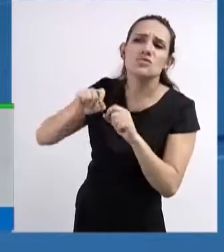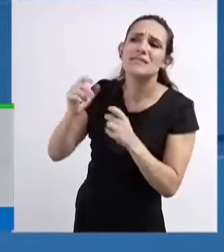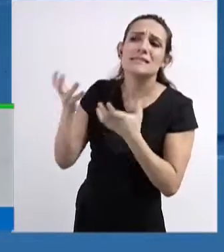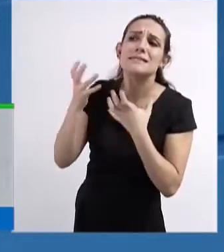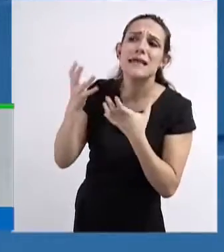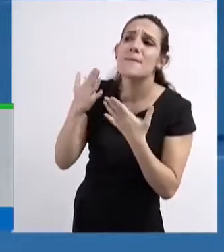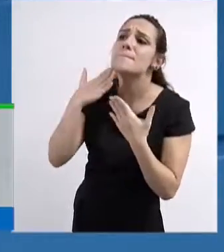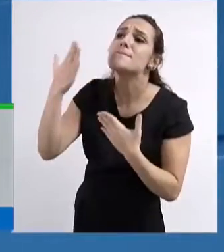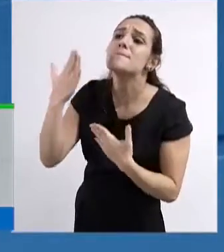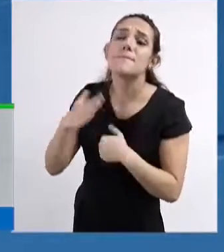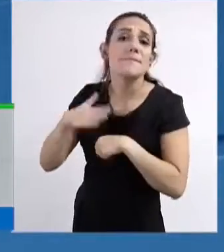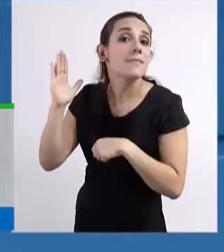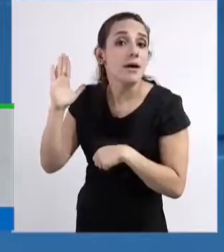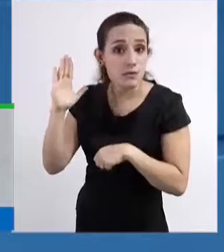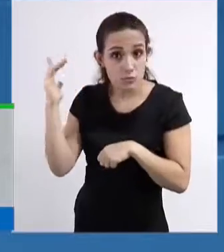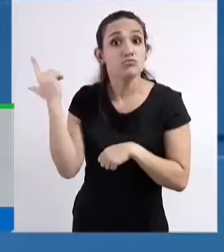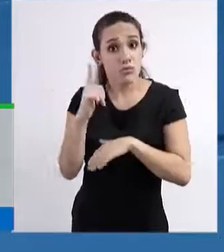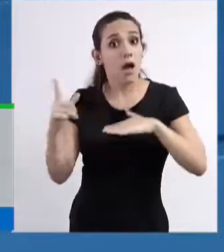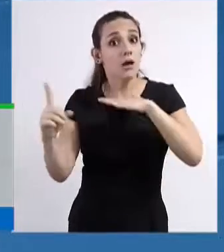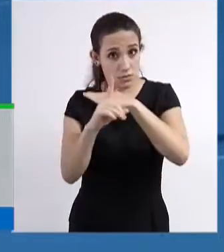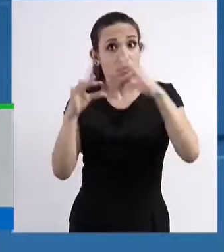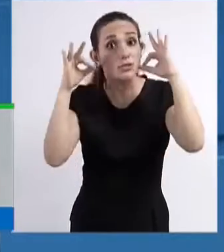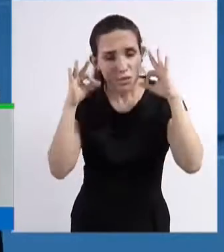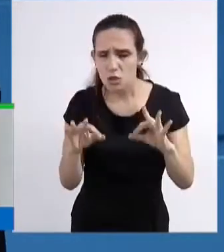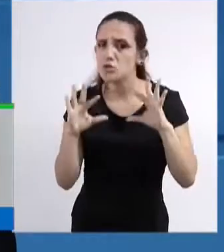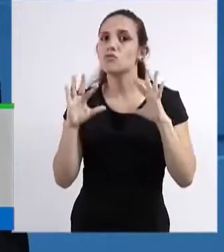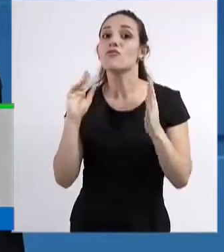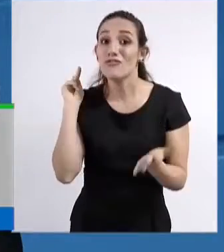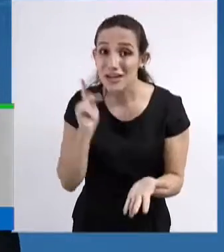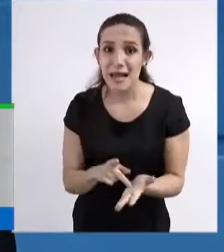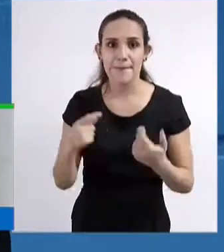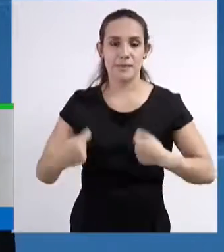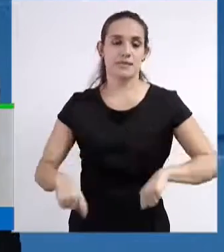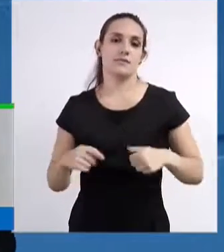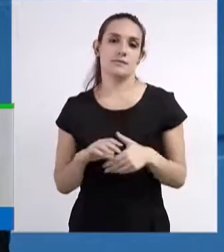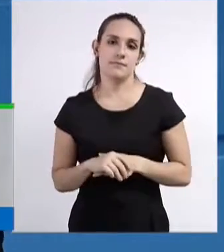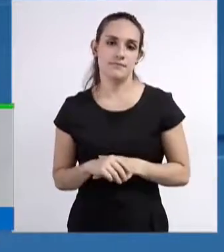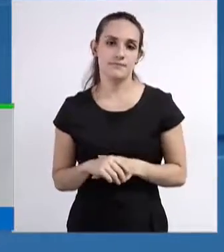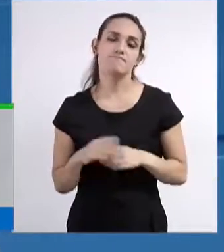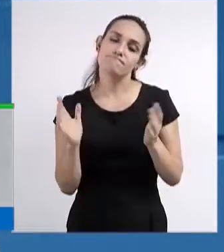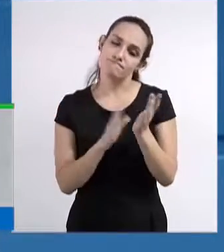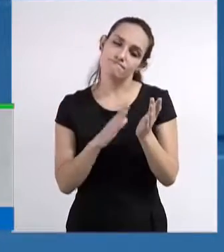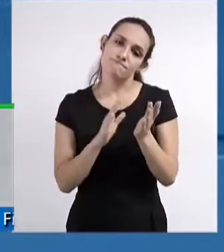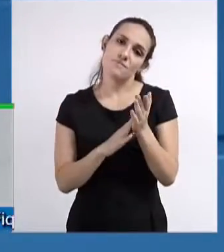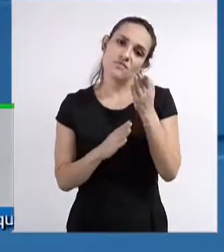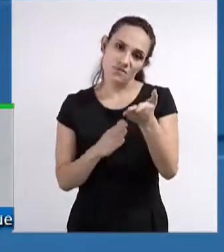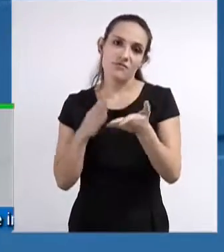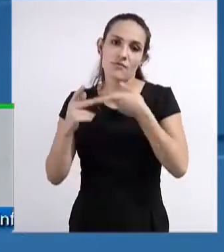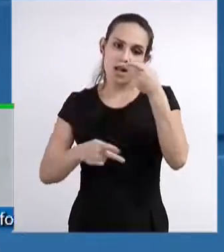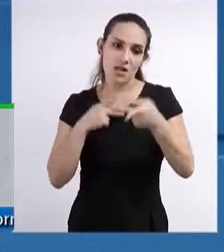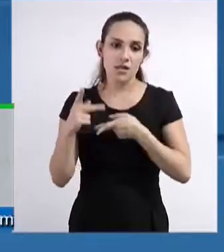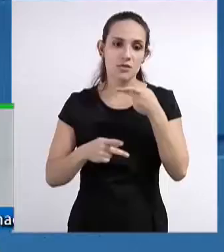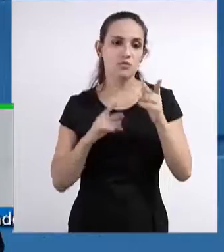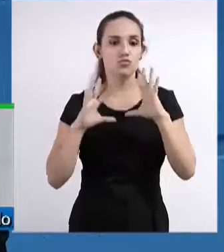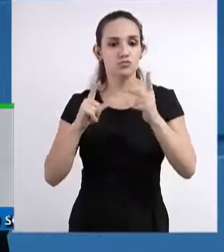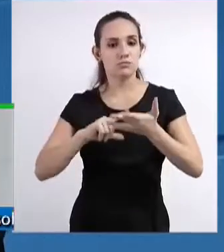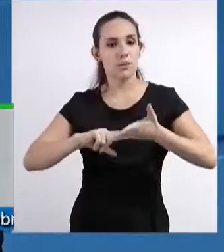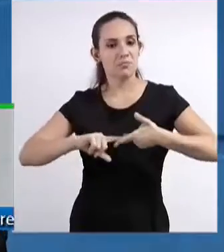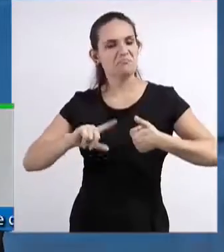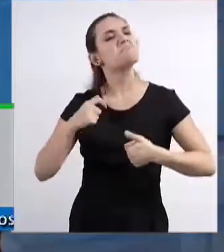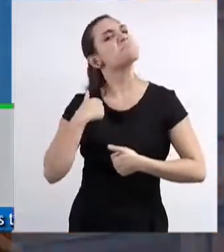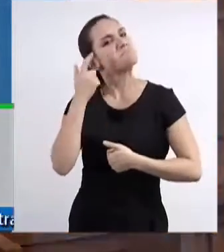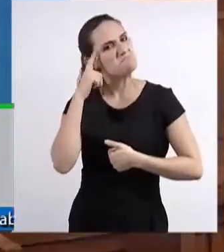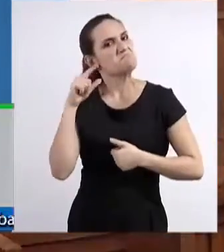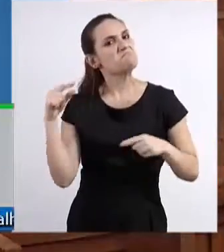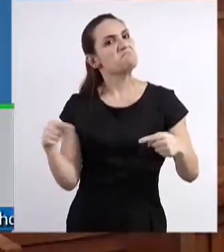para que esse atendimento possa chegar às necessidades da população indígena. Parabéns a Vossa Excelência por essas observações, acho que são